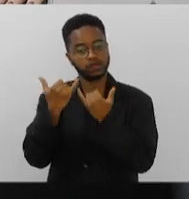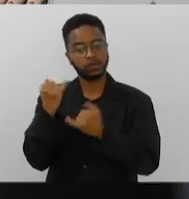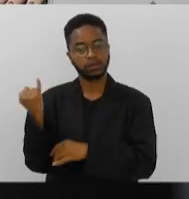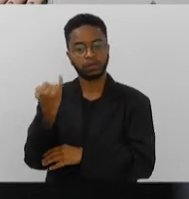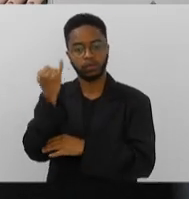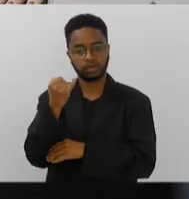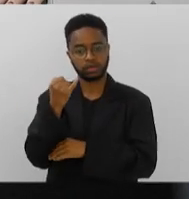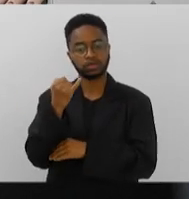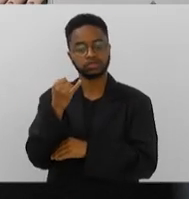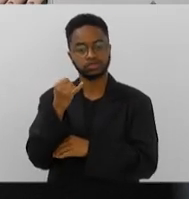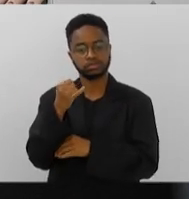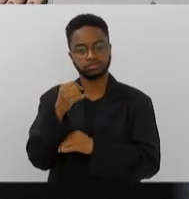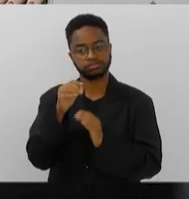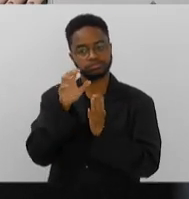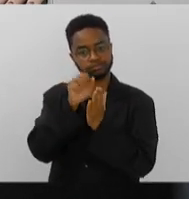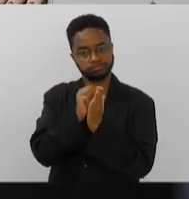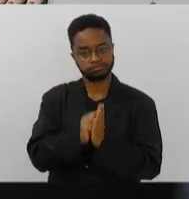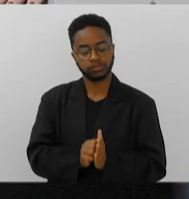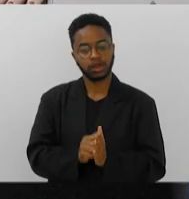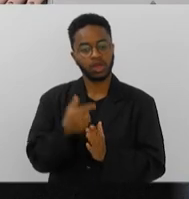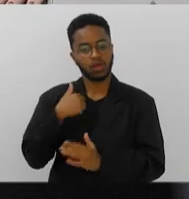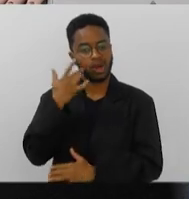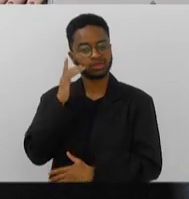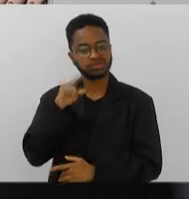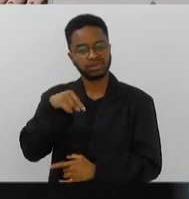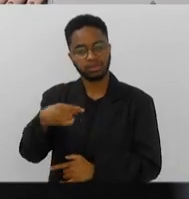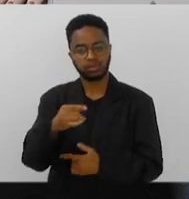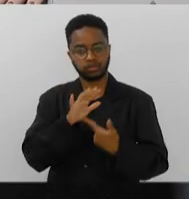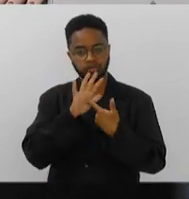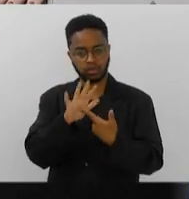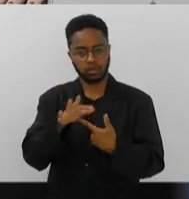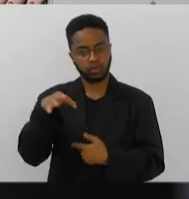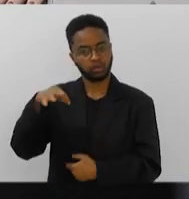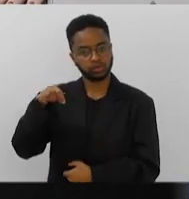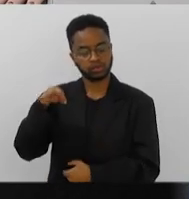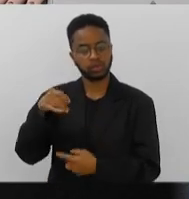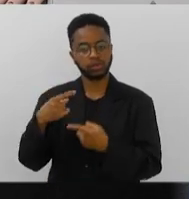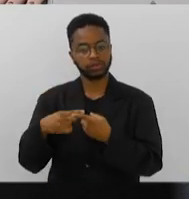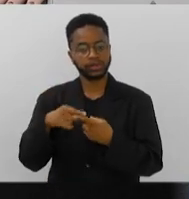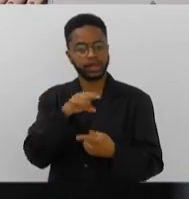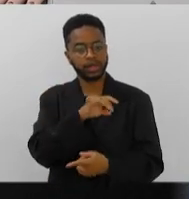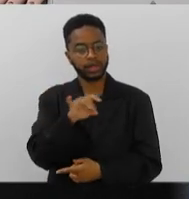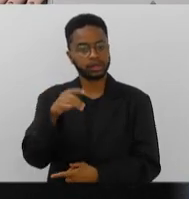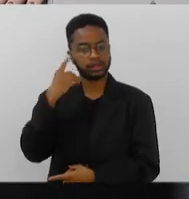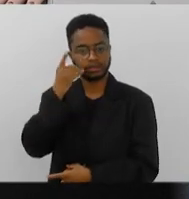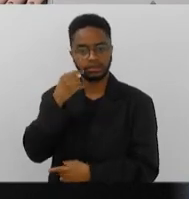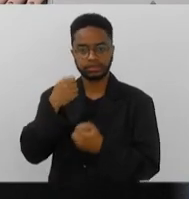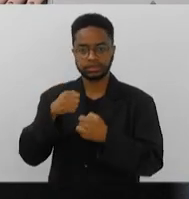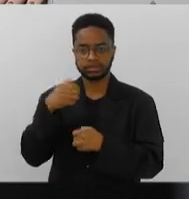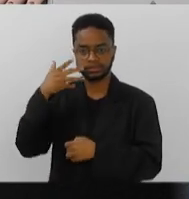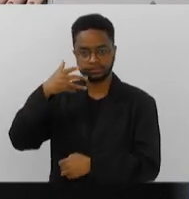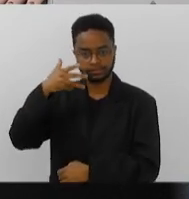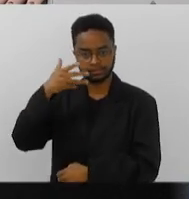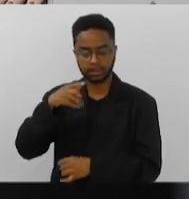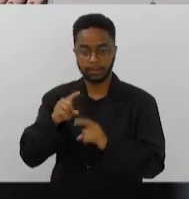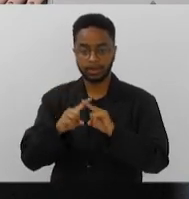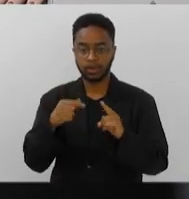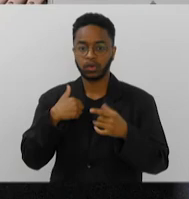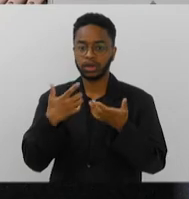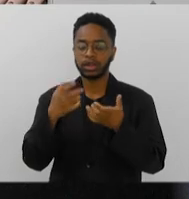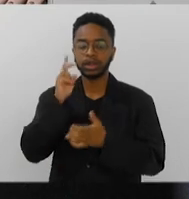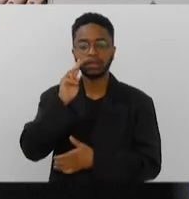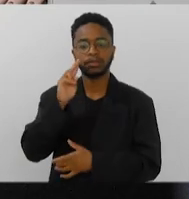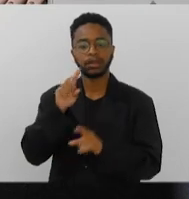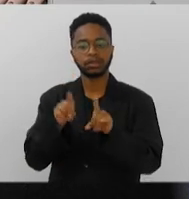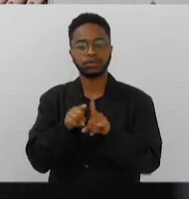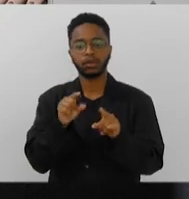e eu acho que os dados eu vou deixar para depois de cada deputado também explanar, mas eu queria só relembrar um pouco